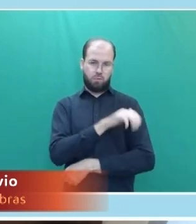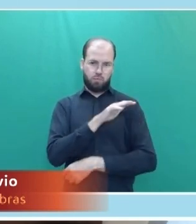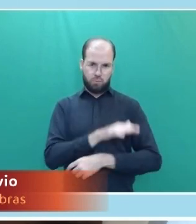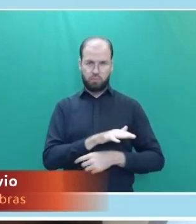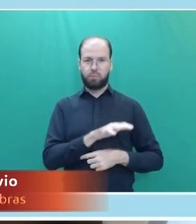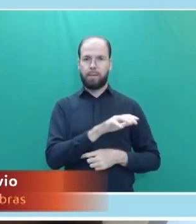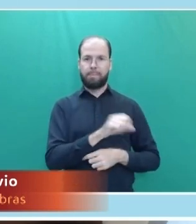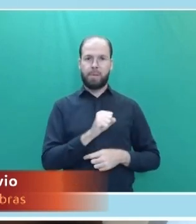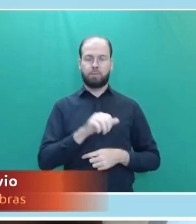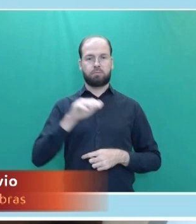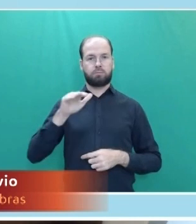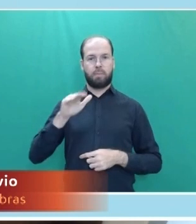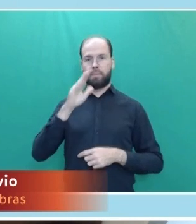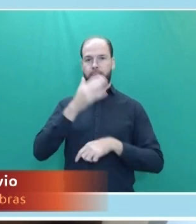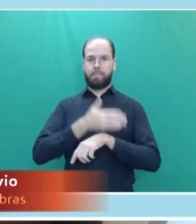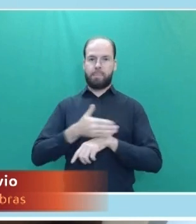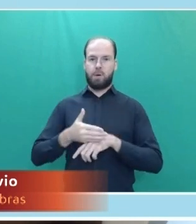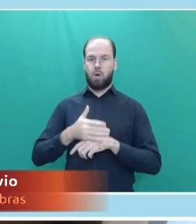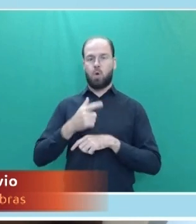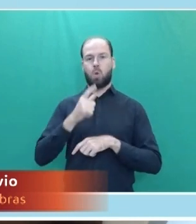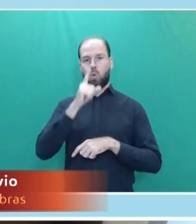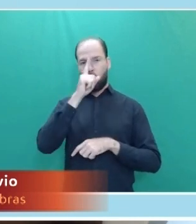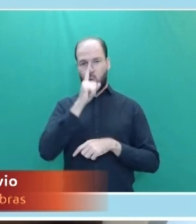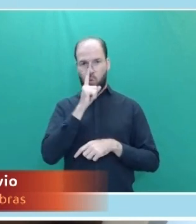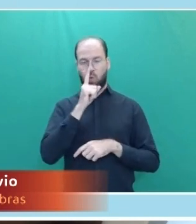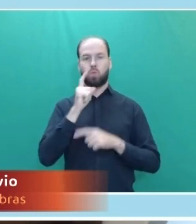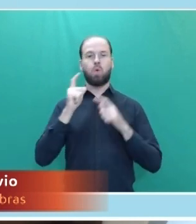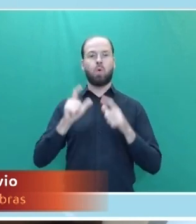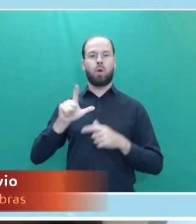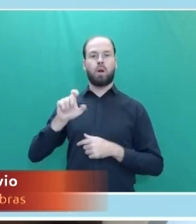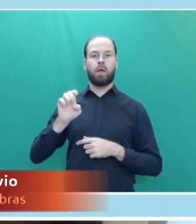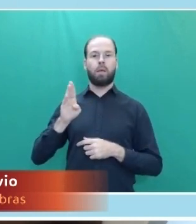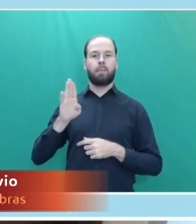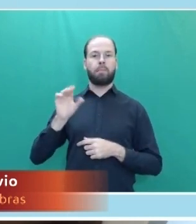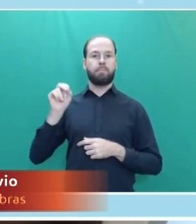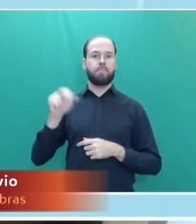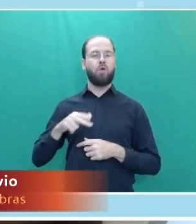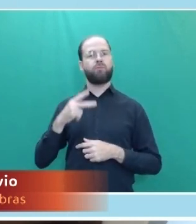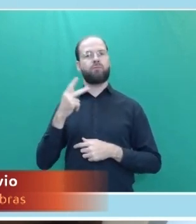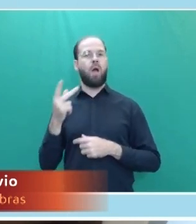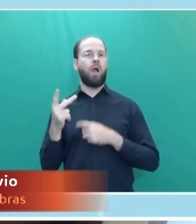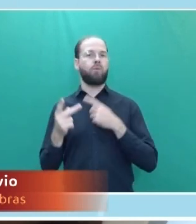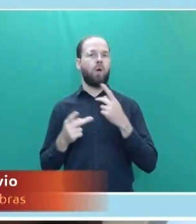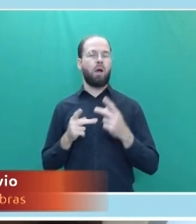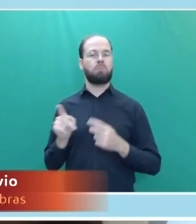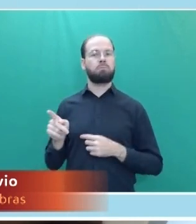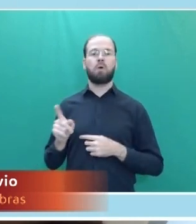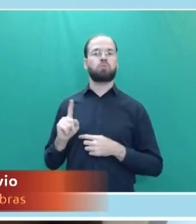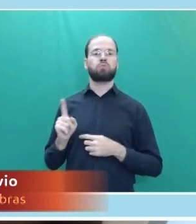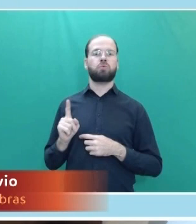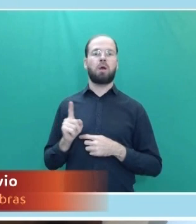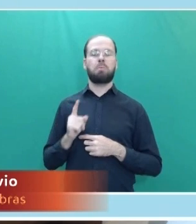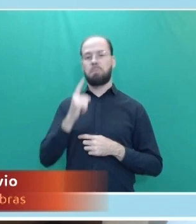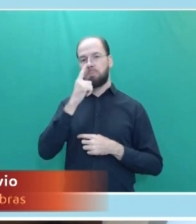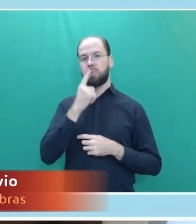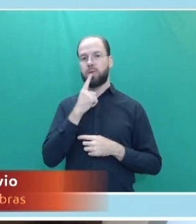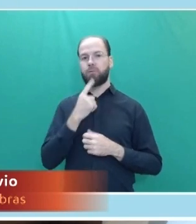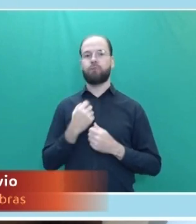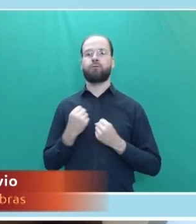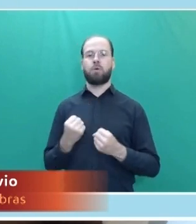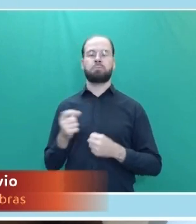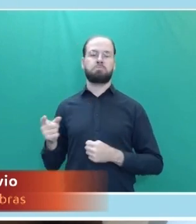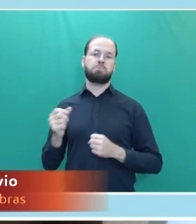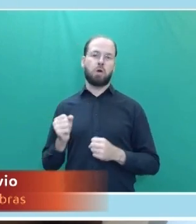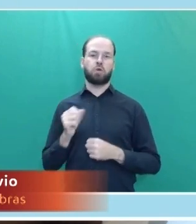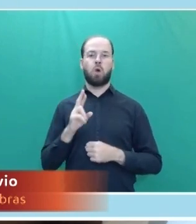menino branco, louro, da Zona Sul, do Leblon, que fala arrastado, ele não tem uma personalidade muito forte. Ele pode fazer Romeu,